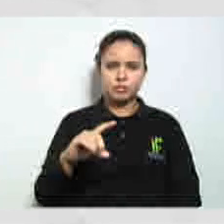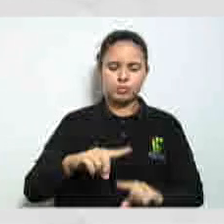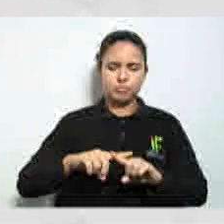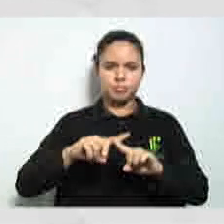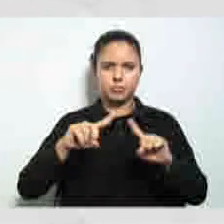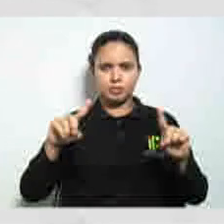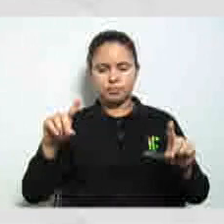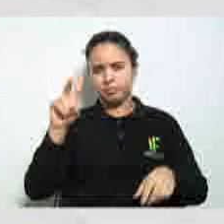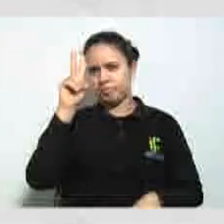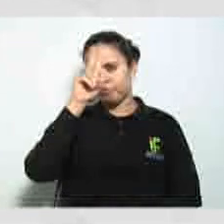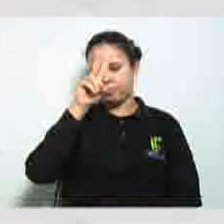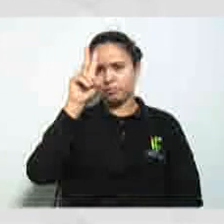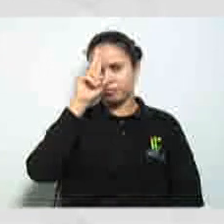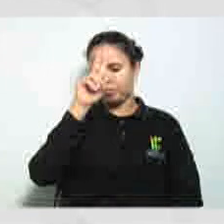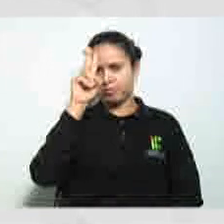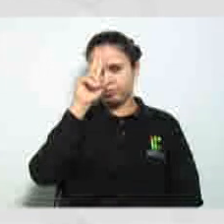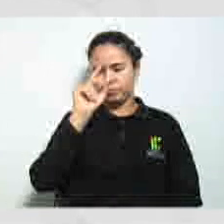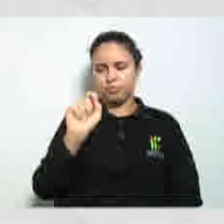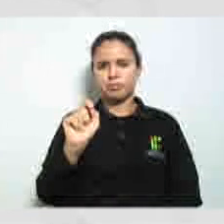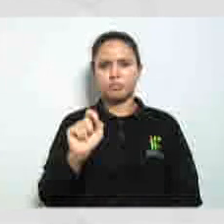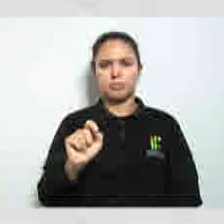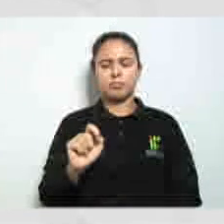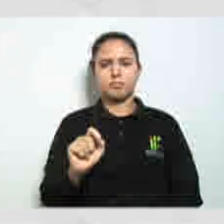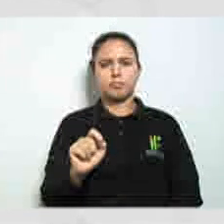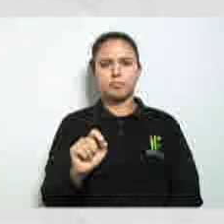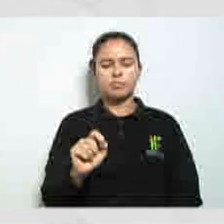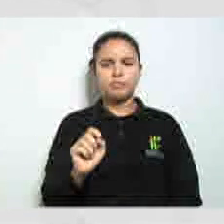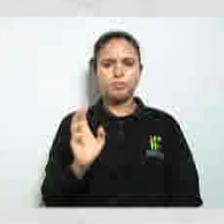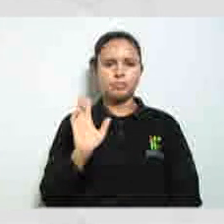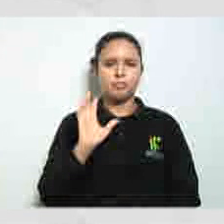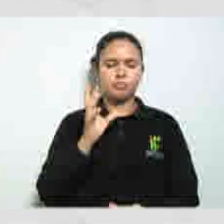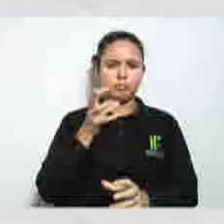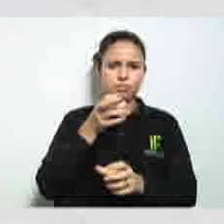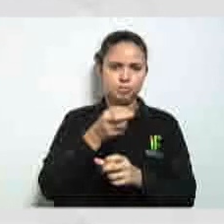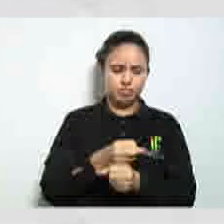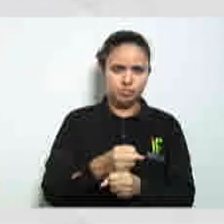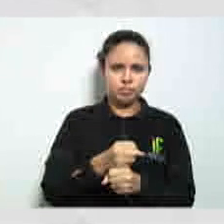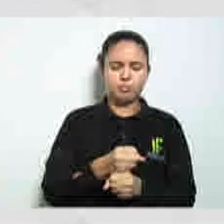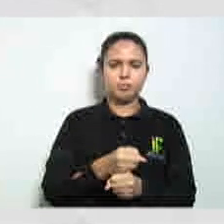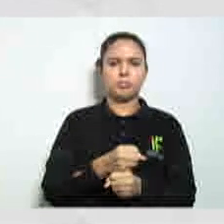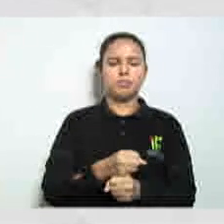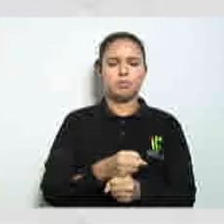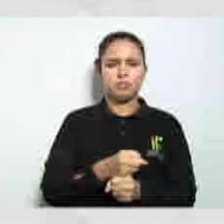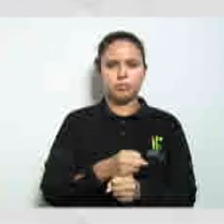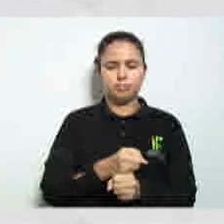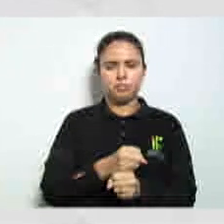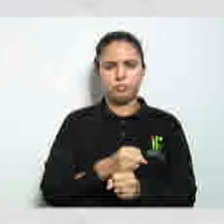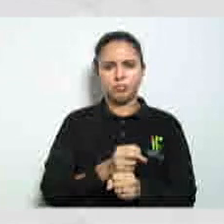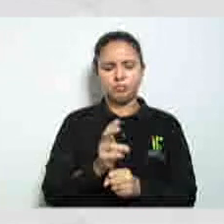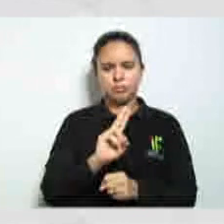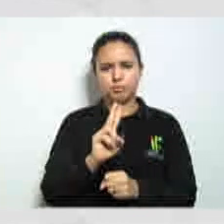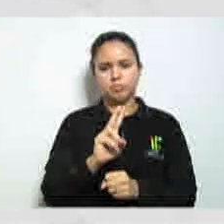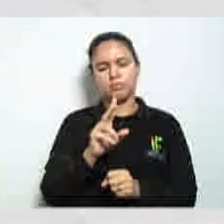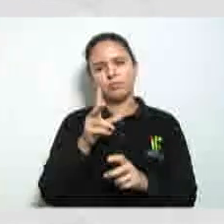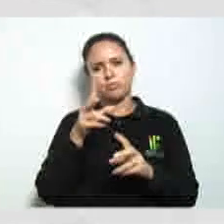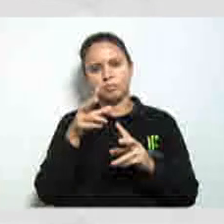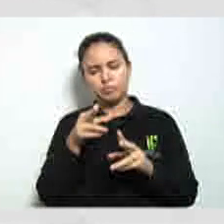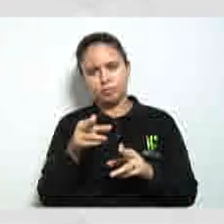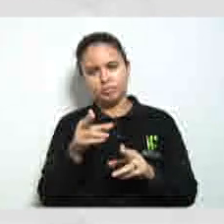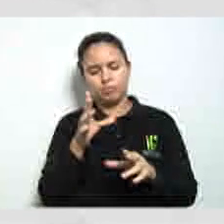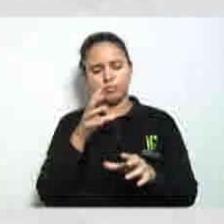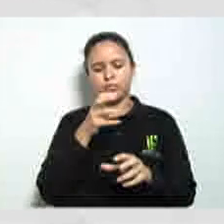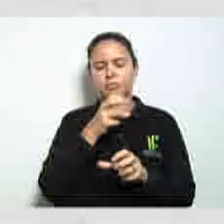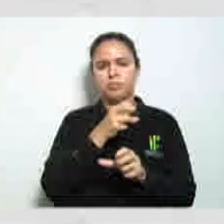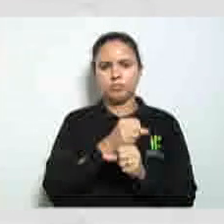Mas, lembrando que a soma dos valores dos débitos é igual à soma dos valores